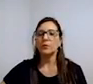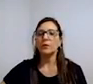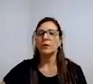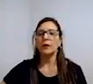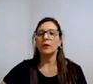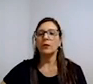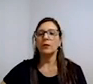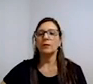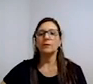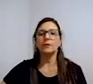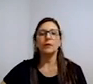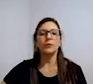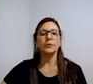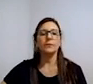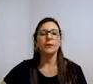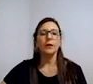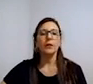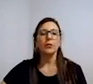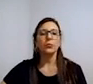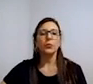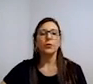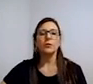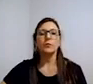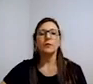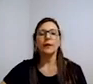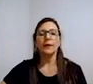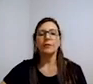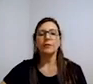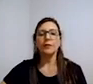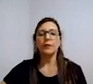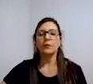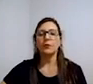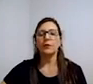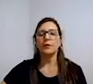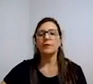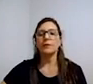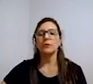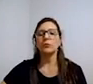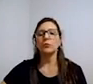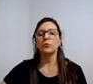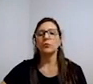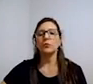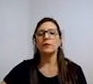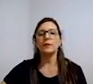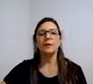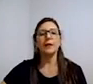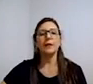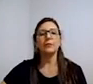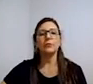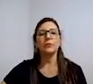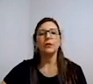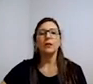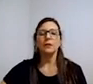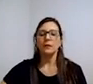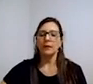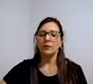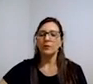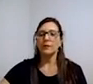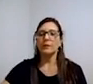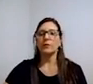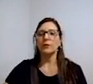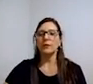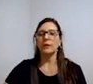já vimos na aula anterior. No próximo slide, veremos a organização dos músculos esqueléticos